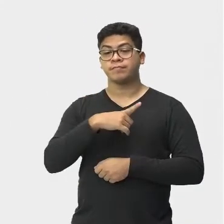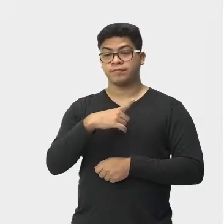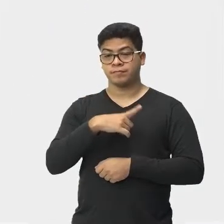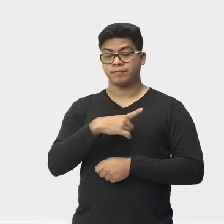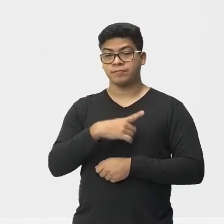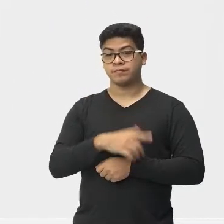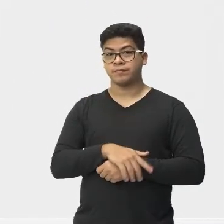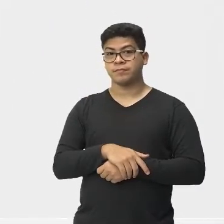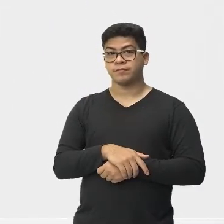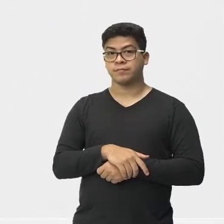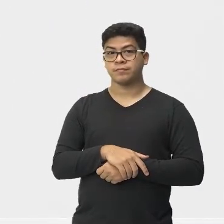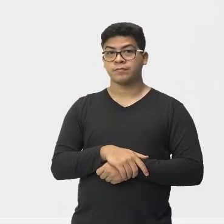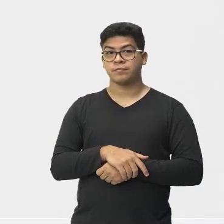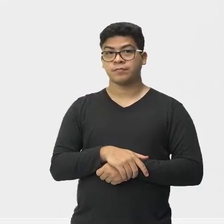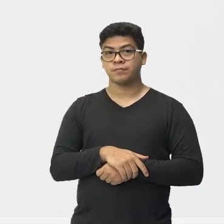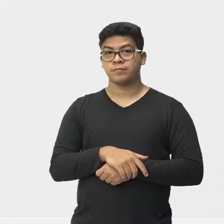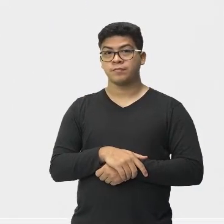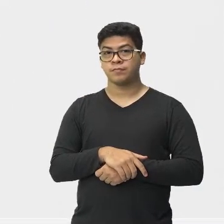está